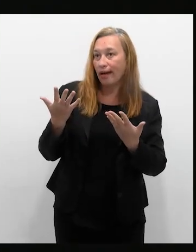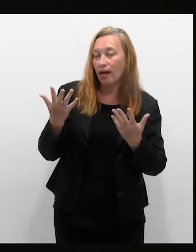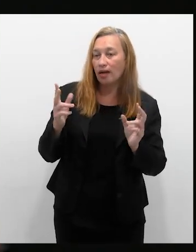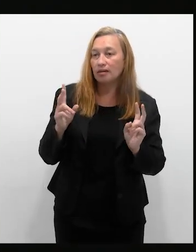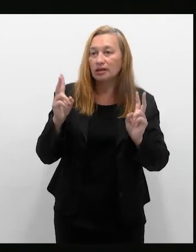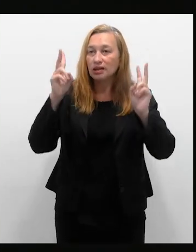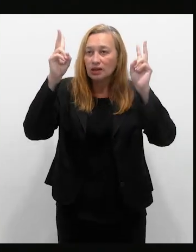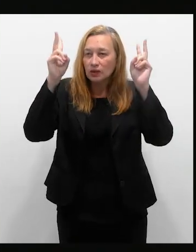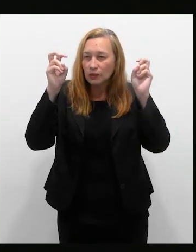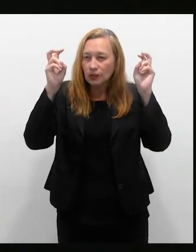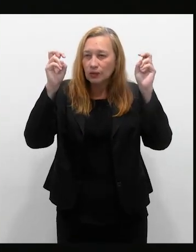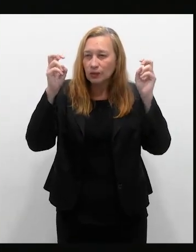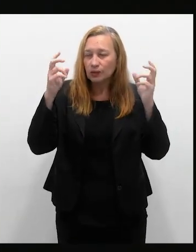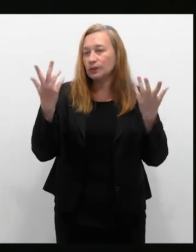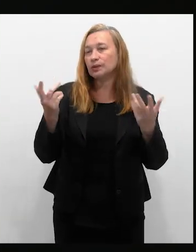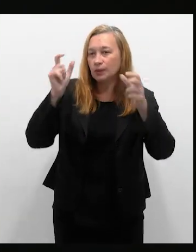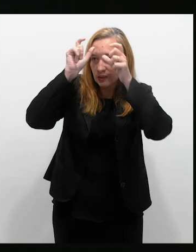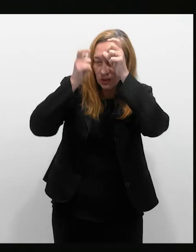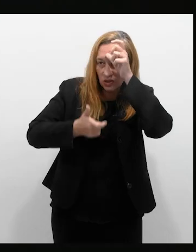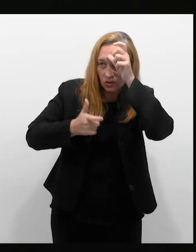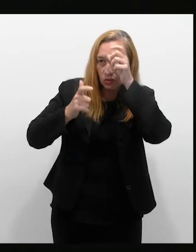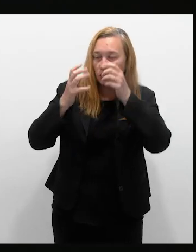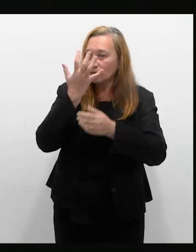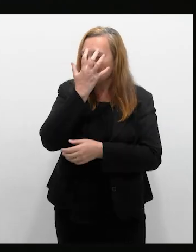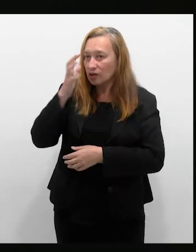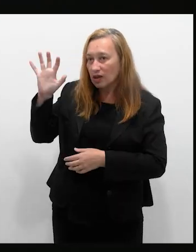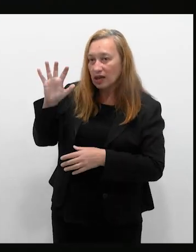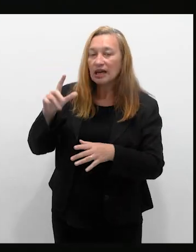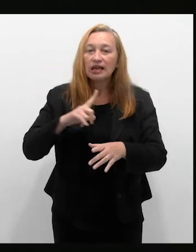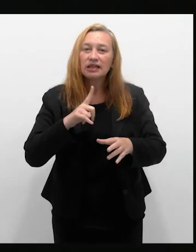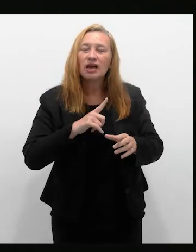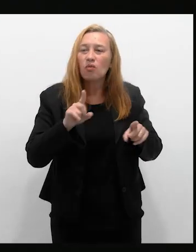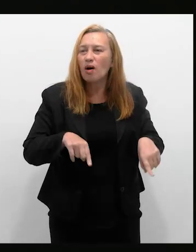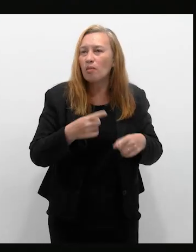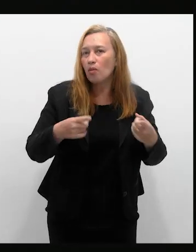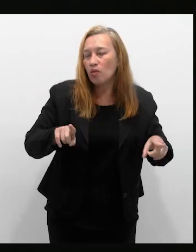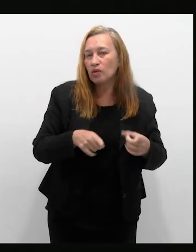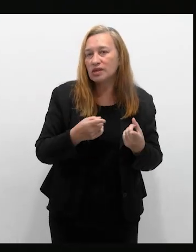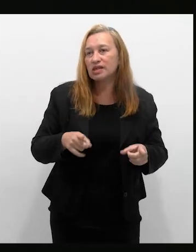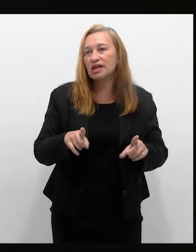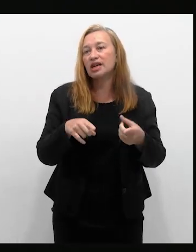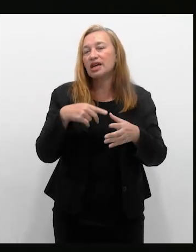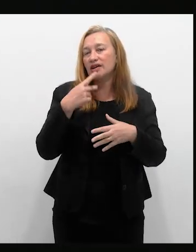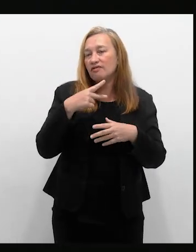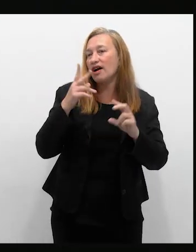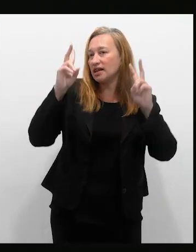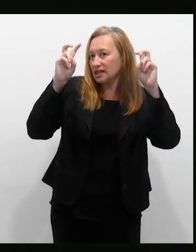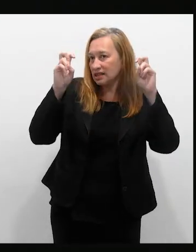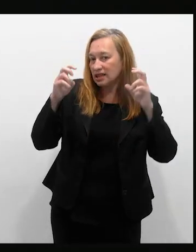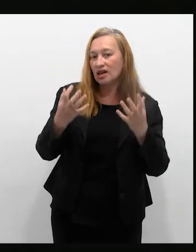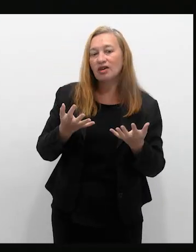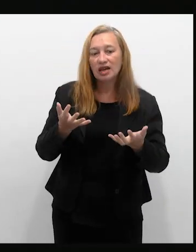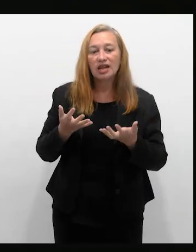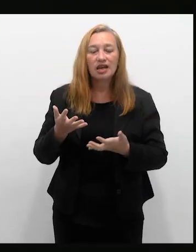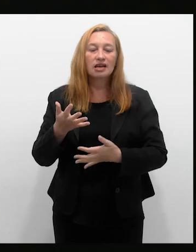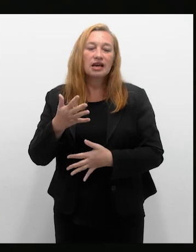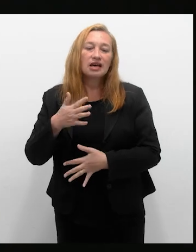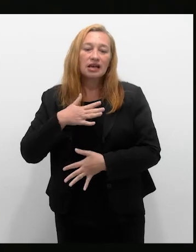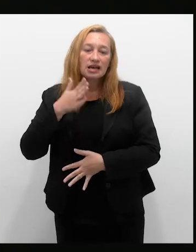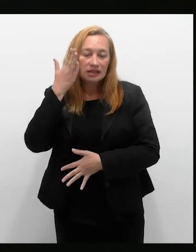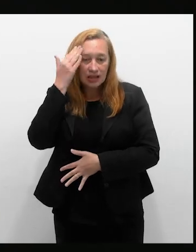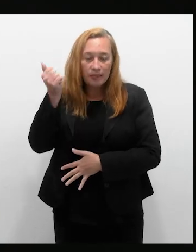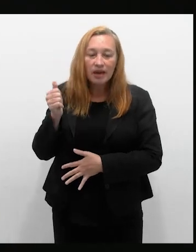acabou de sair por aí, suscitou essa conversa, né? E a gente queria saber, primeiro, doutor Ramiro, muito bem-vindo, obrigado pela sua